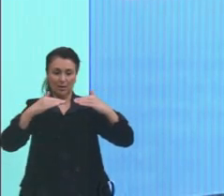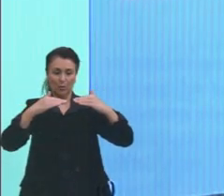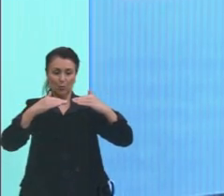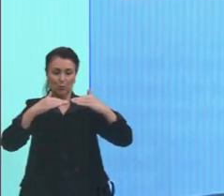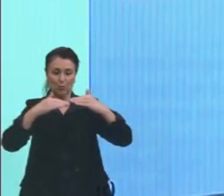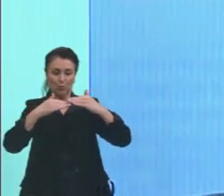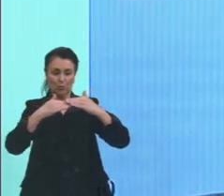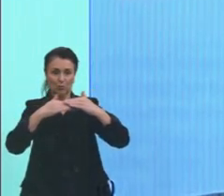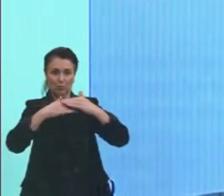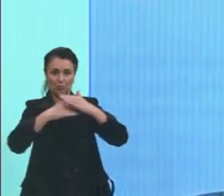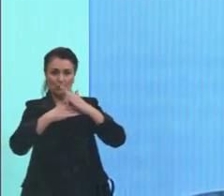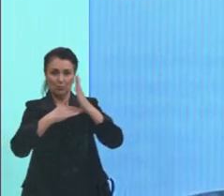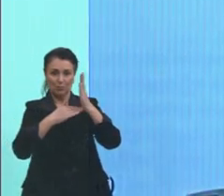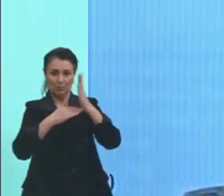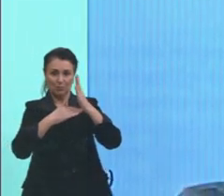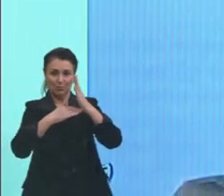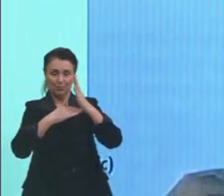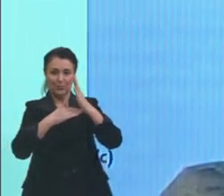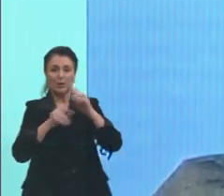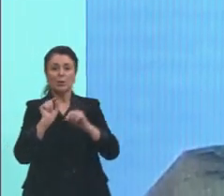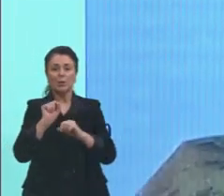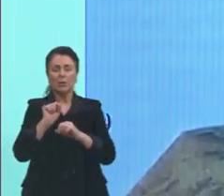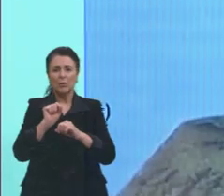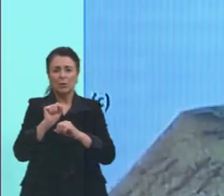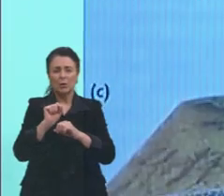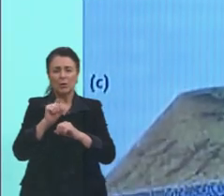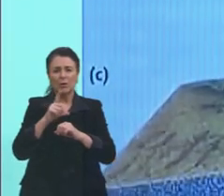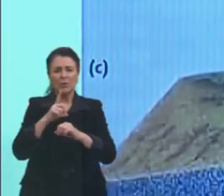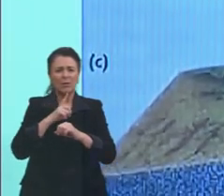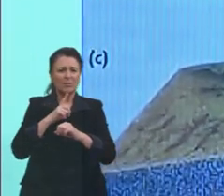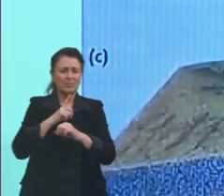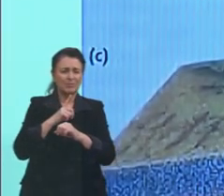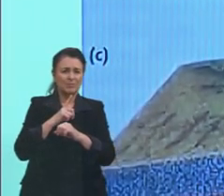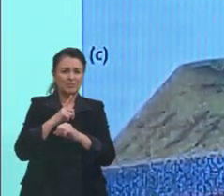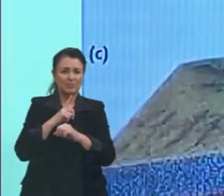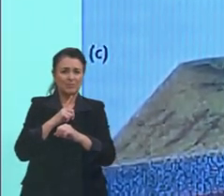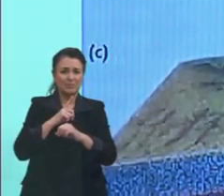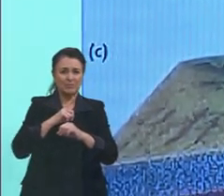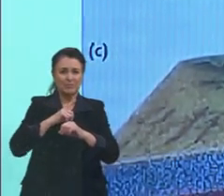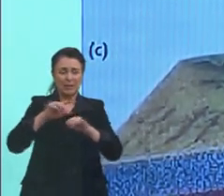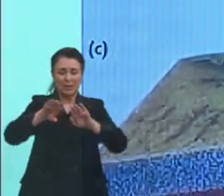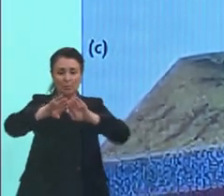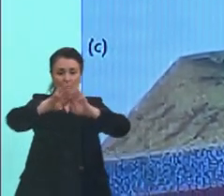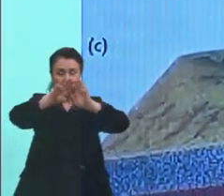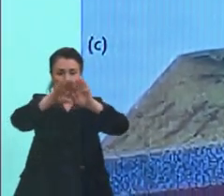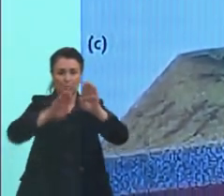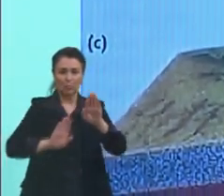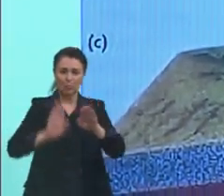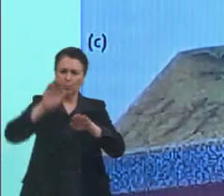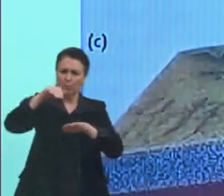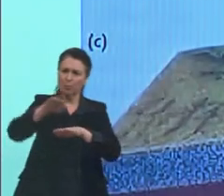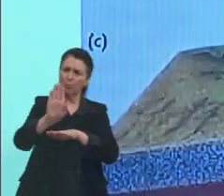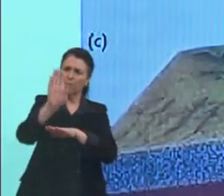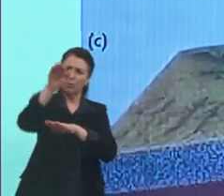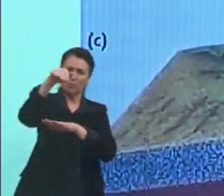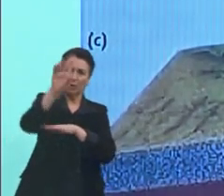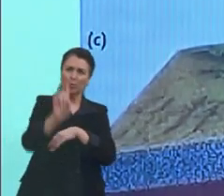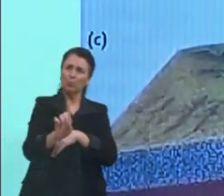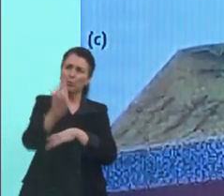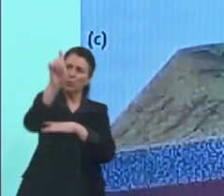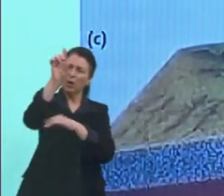outro carro certo e já aqui vai te a bater montanhas altas né Picos aí